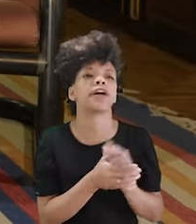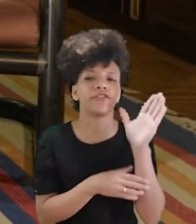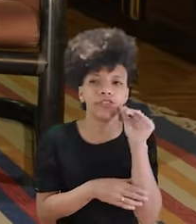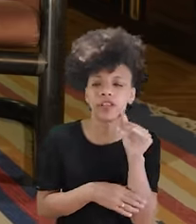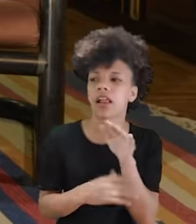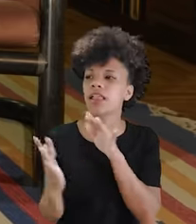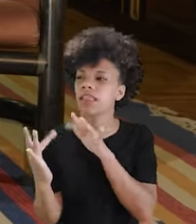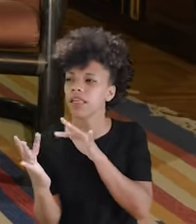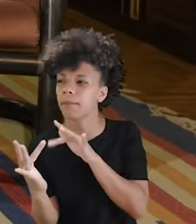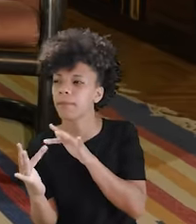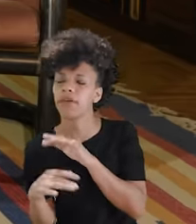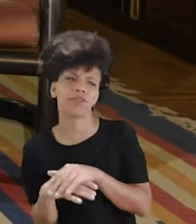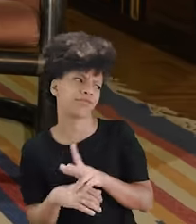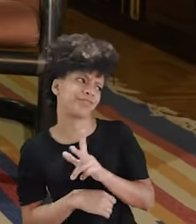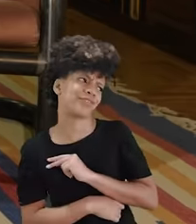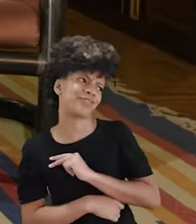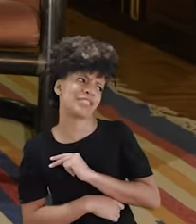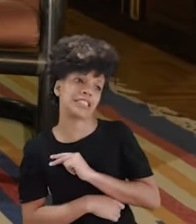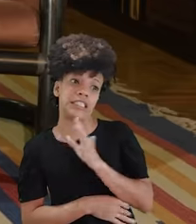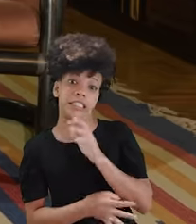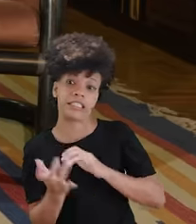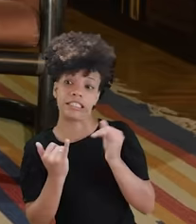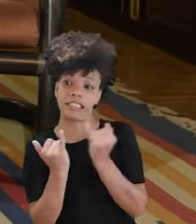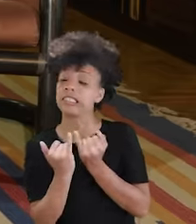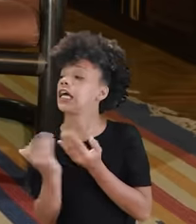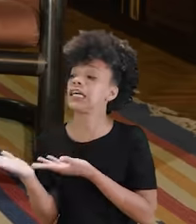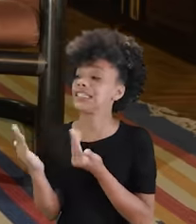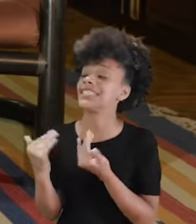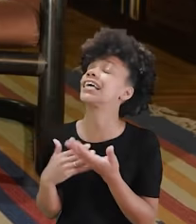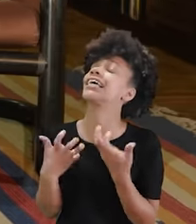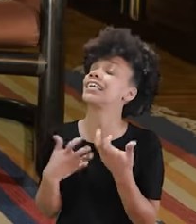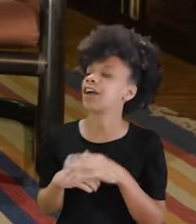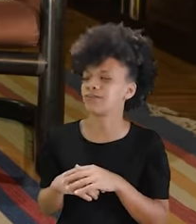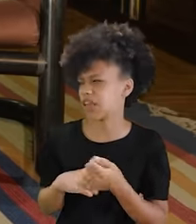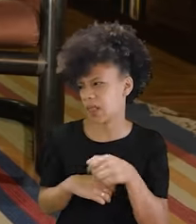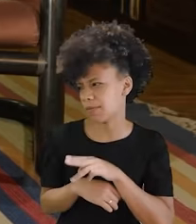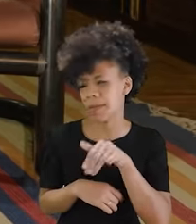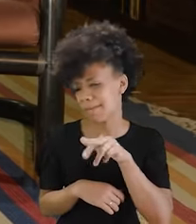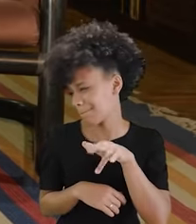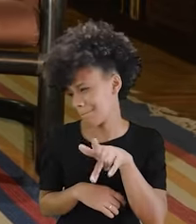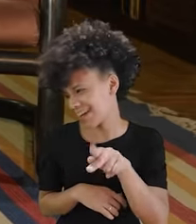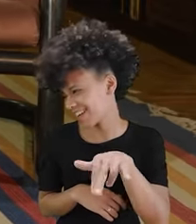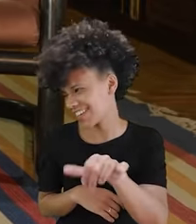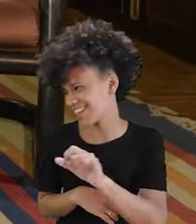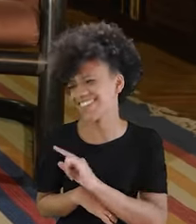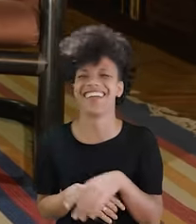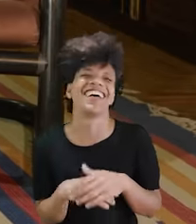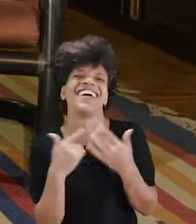tripulante e pegou a minha Lazinha da nossa da fogo Conta aí a gente quer só falar o nome do